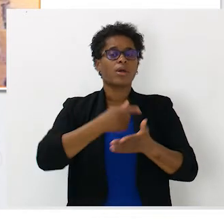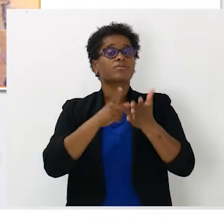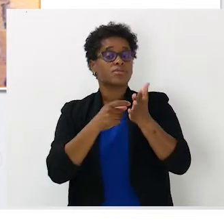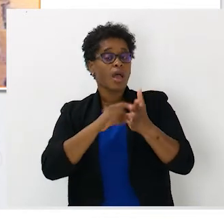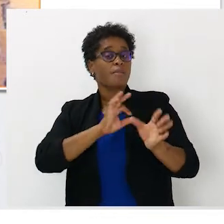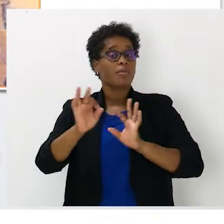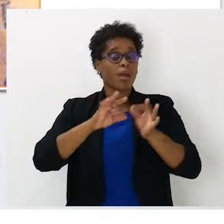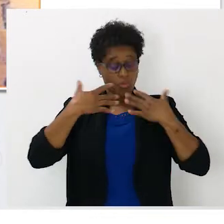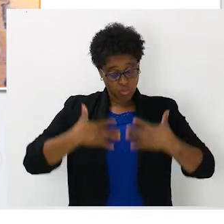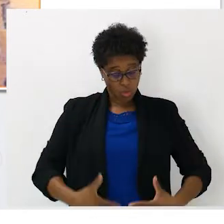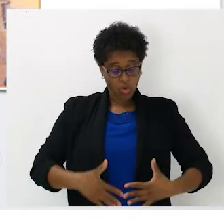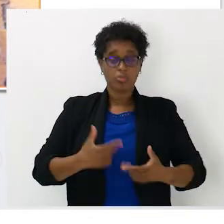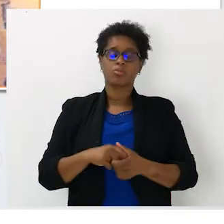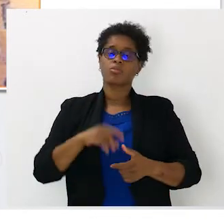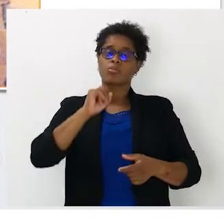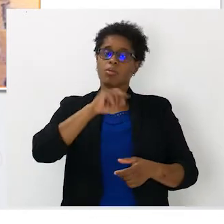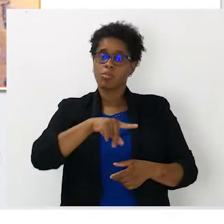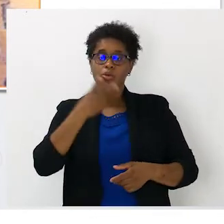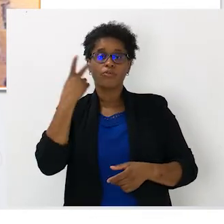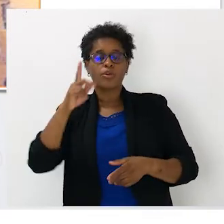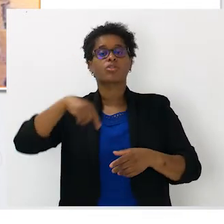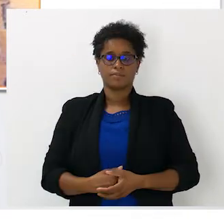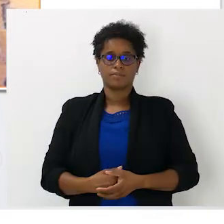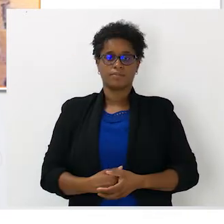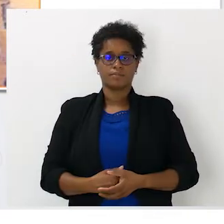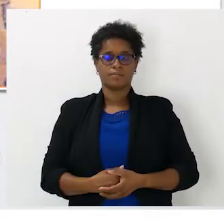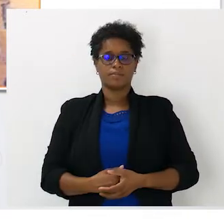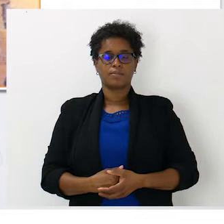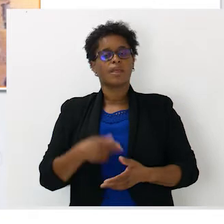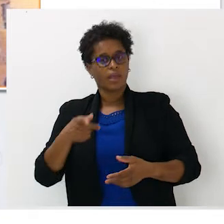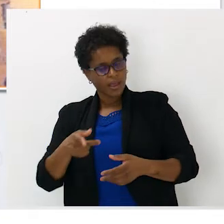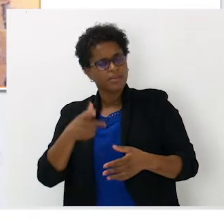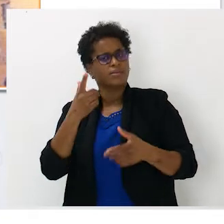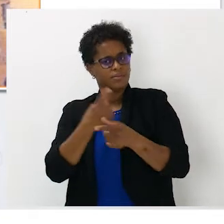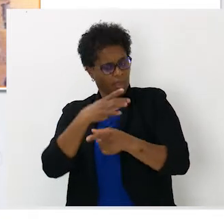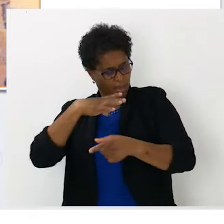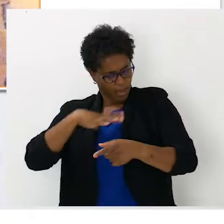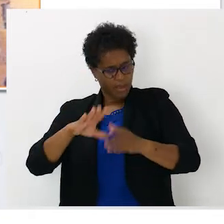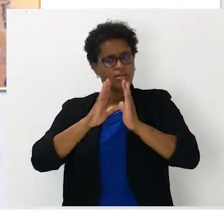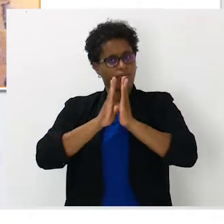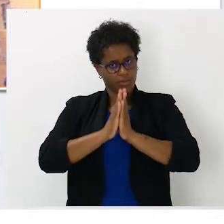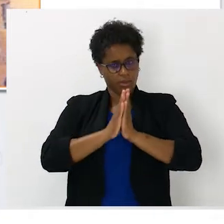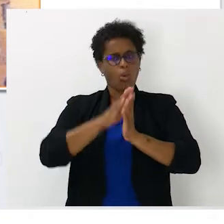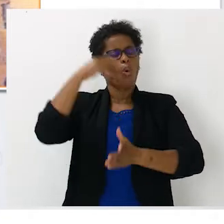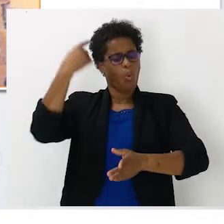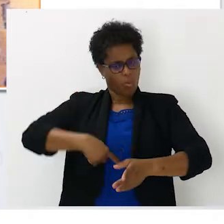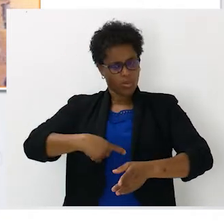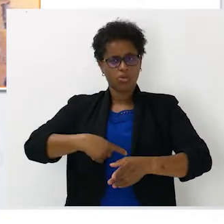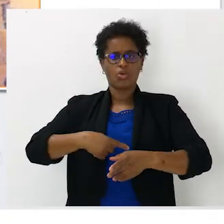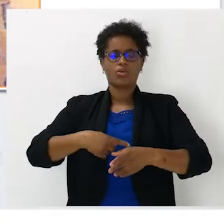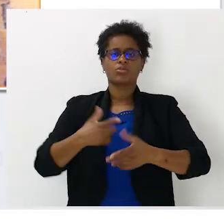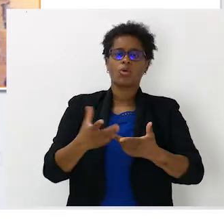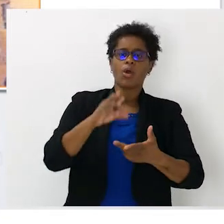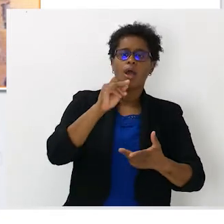devidamente para poderem viver noutra vida. Essa crença obrigou-os a